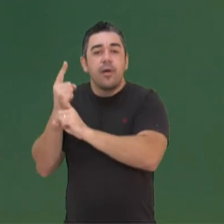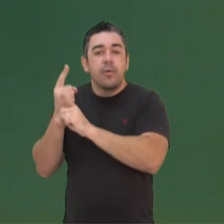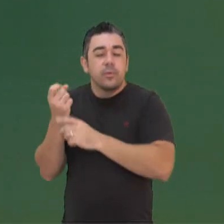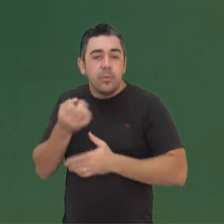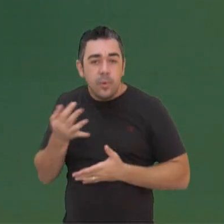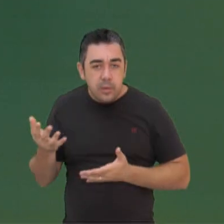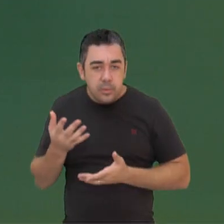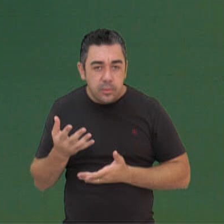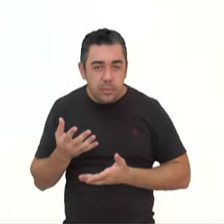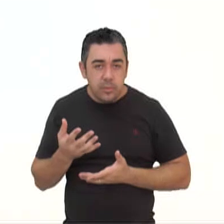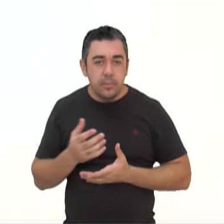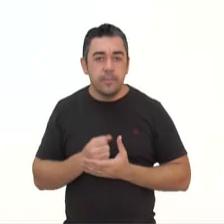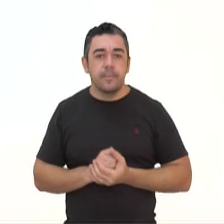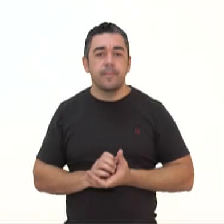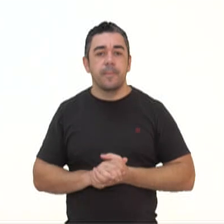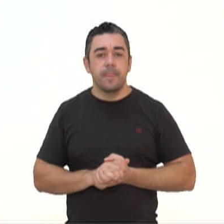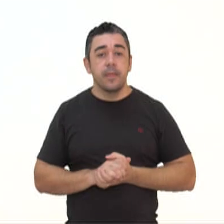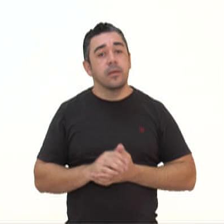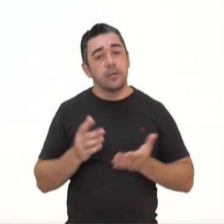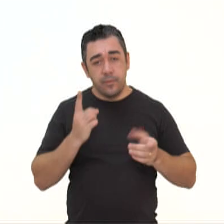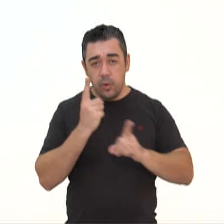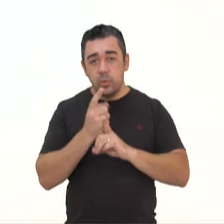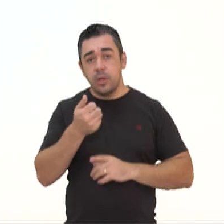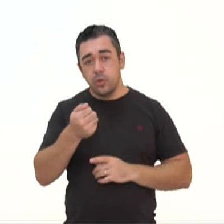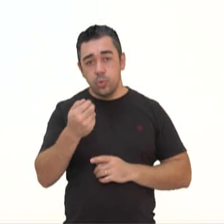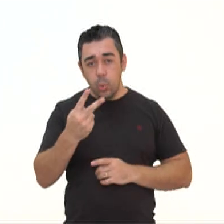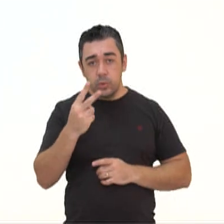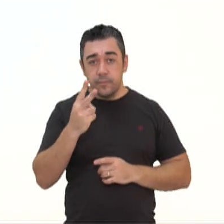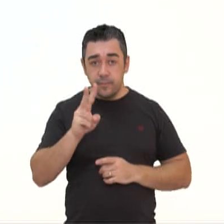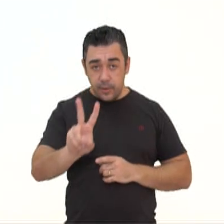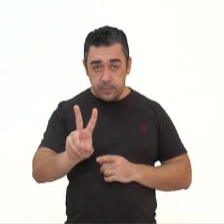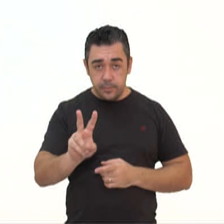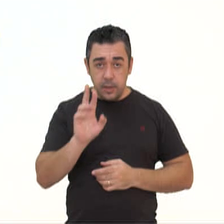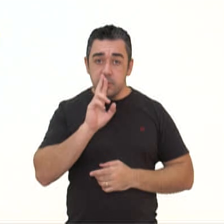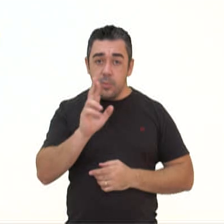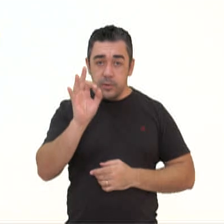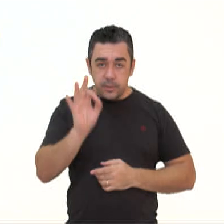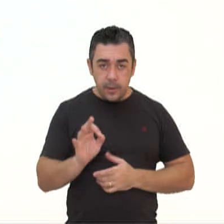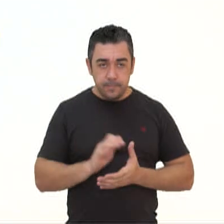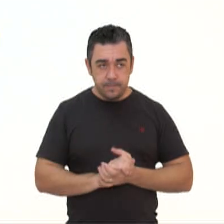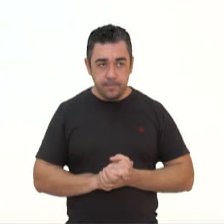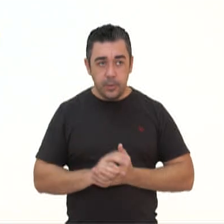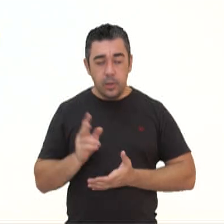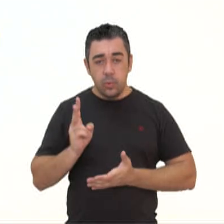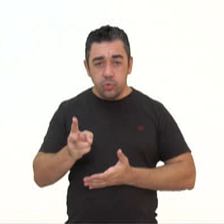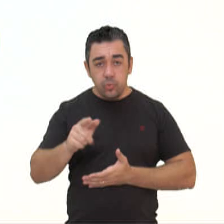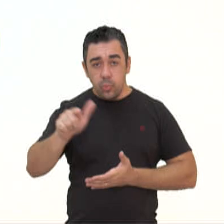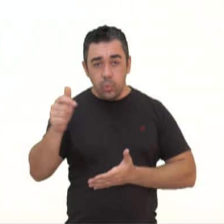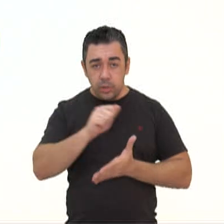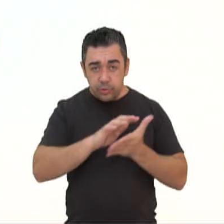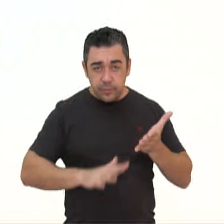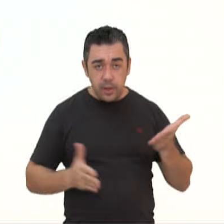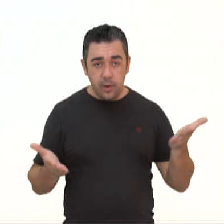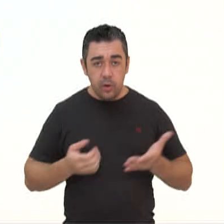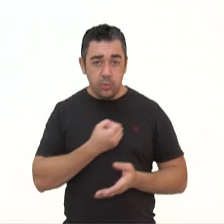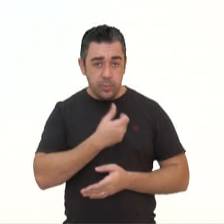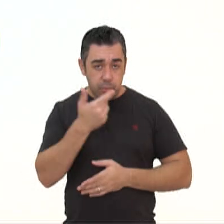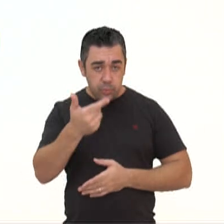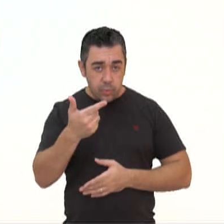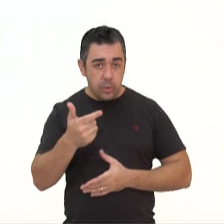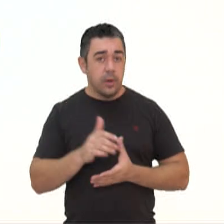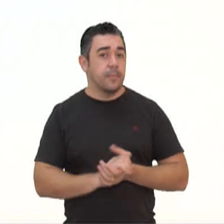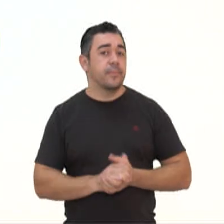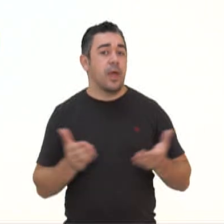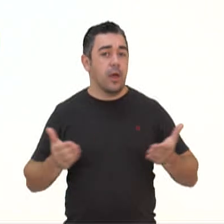pedido é de 12 volts, a resposta correta. Avançando aqui para o próximo exercício, número 2, um